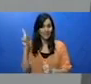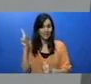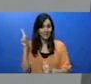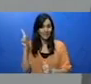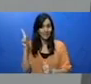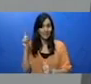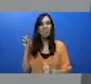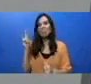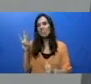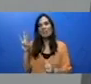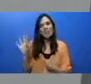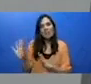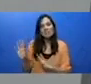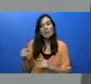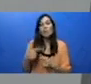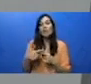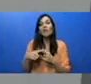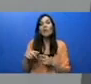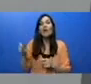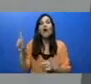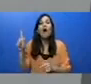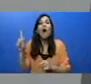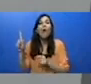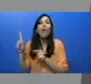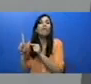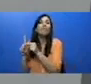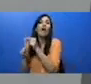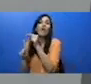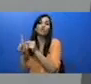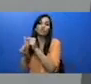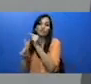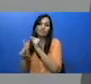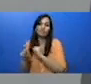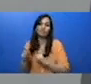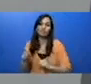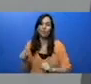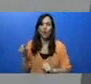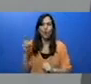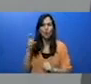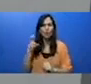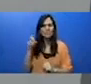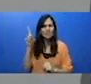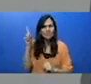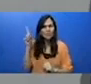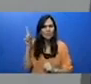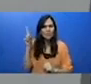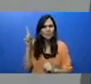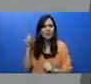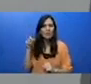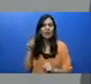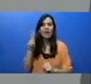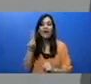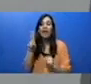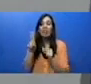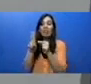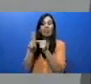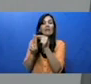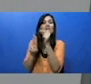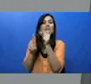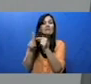3 mesmo, porque ele depende da posição. O 5 na dezena, ele está valendo